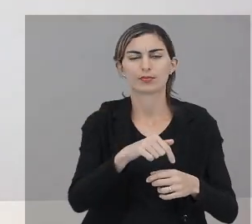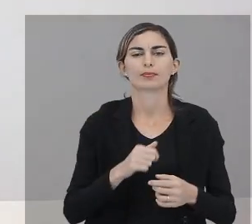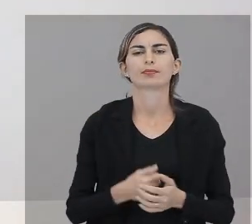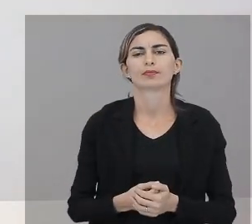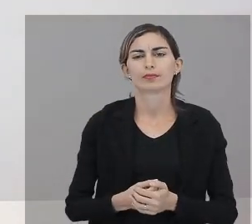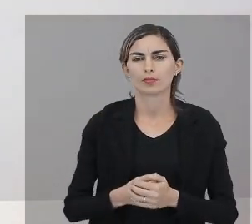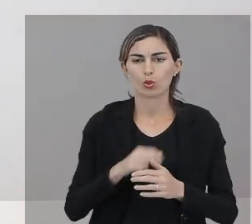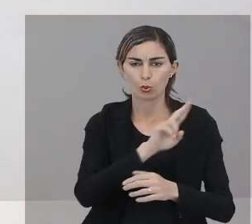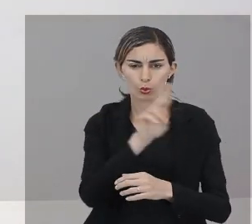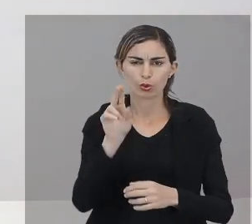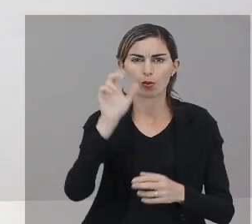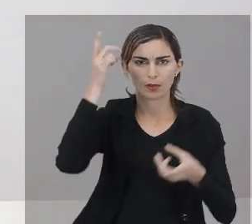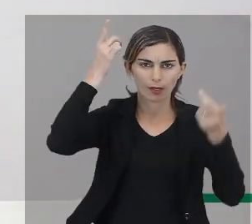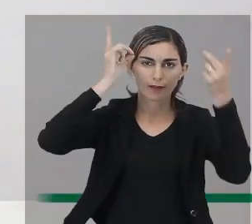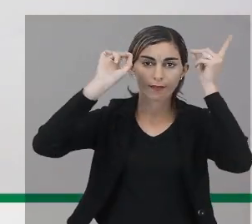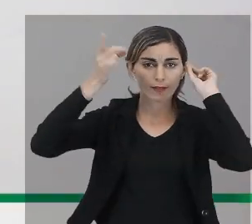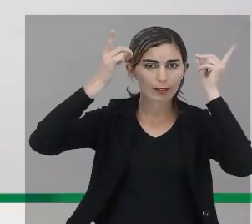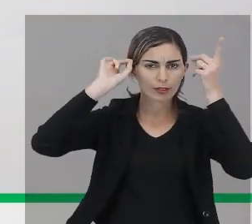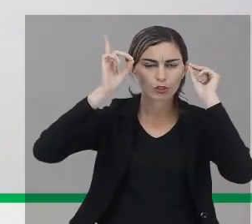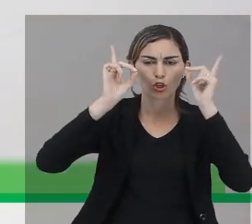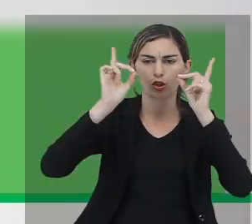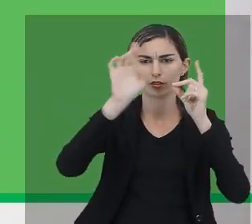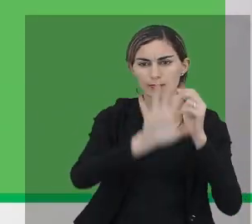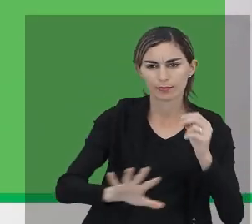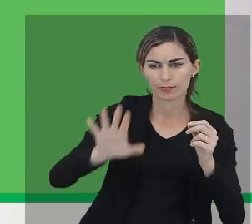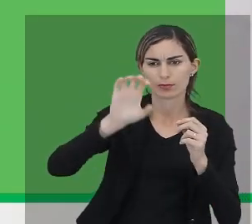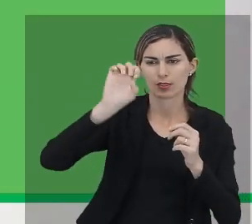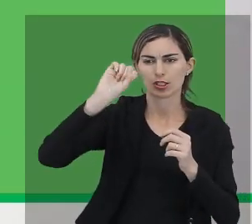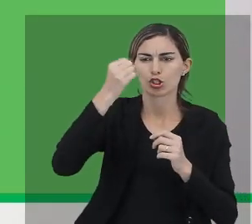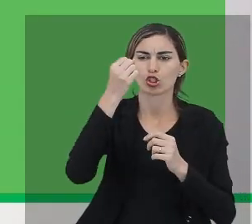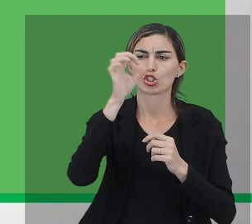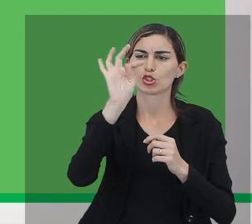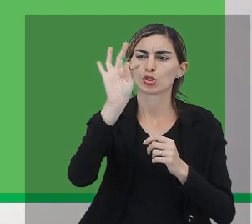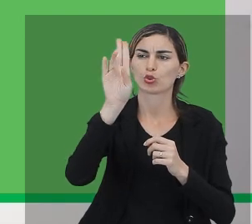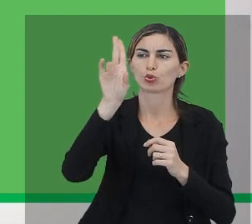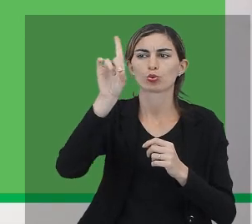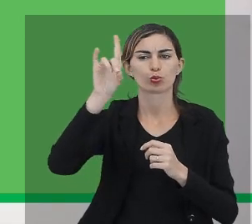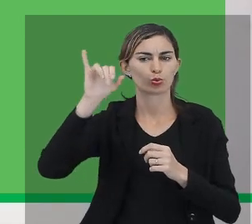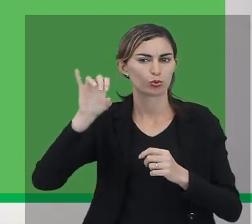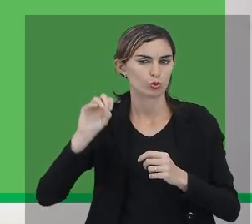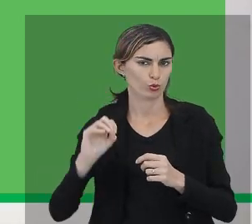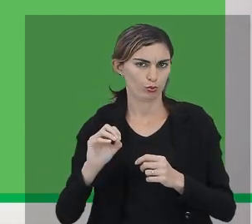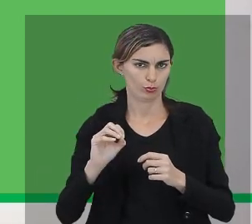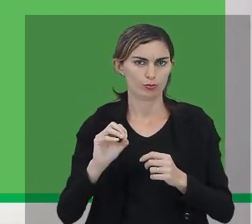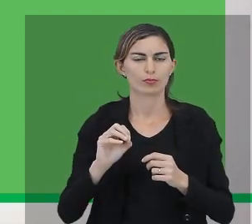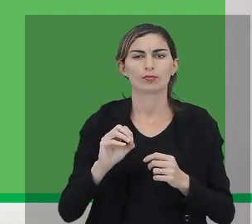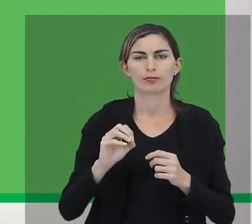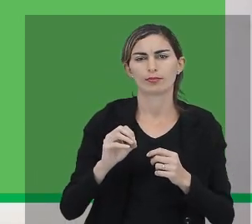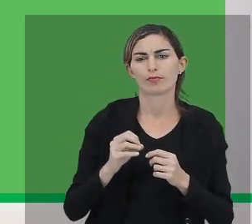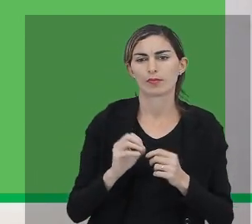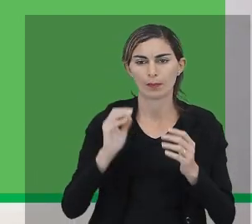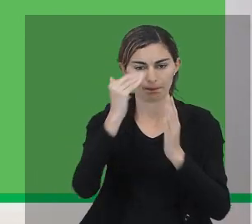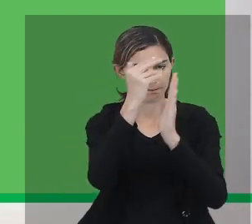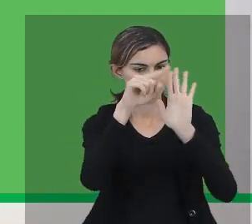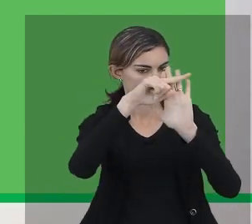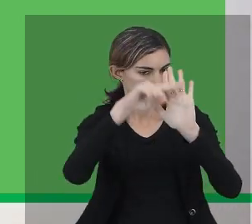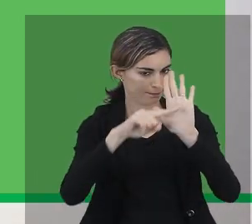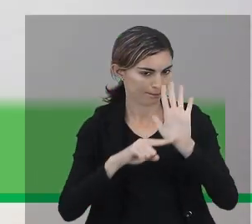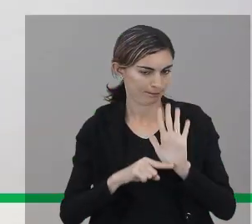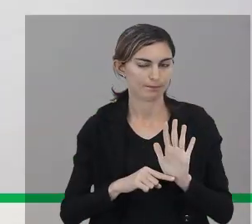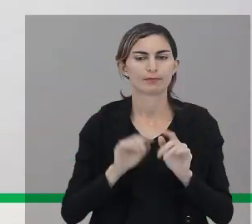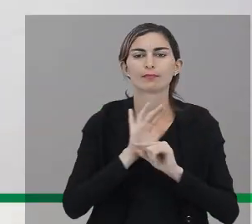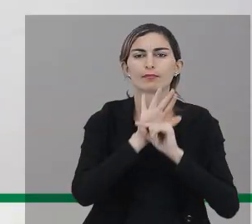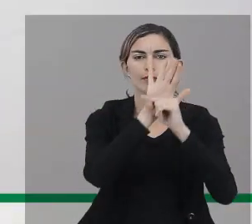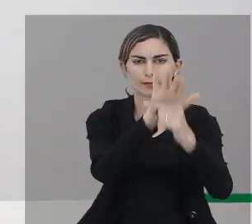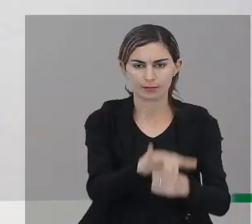aplicação. O nome dessa aplicação é Android Studio. É através dele que vamos programar para o